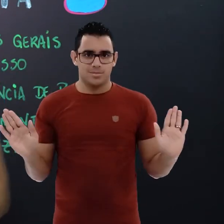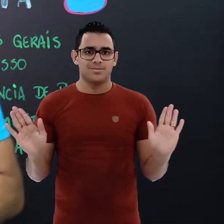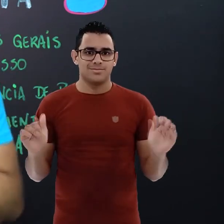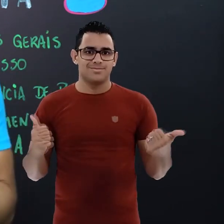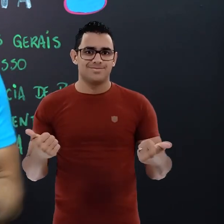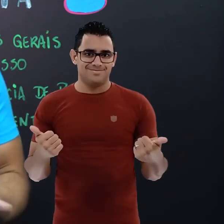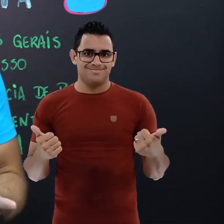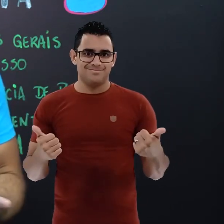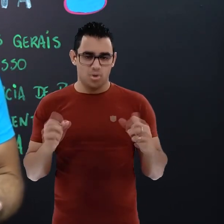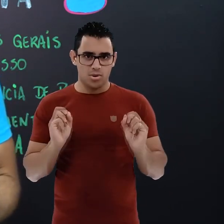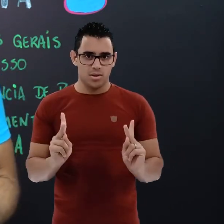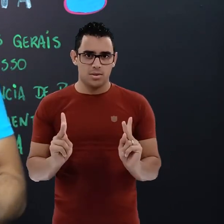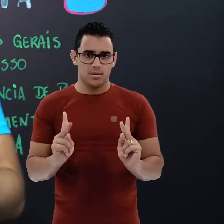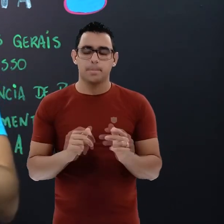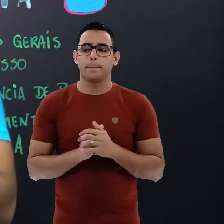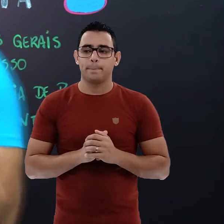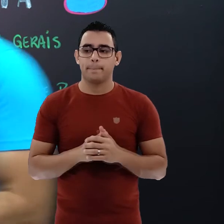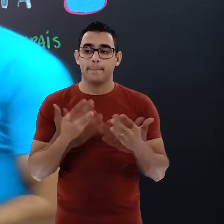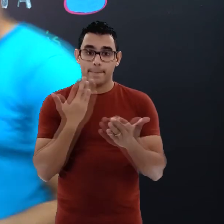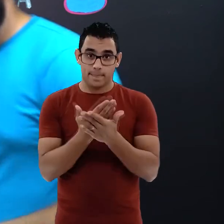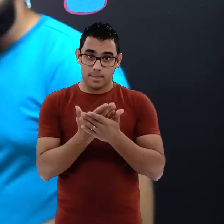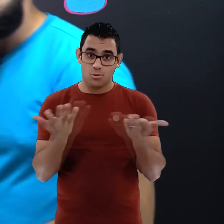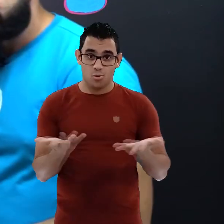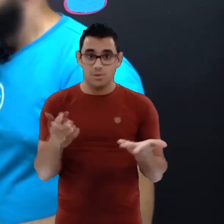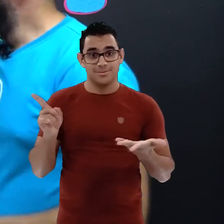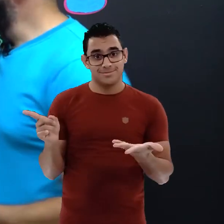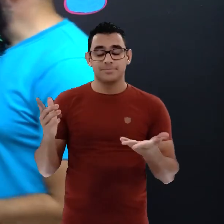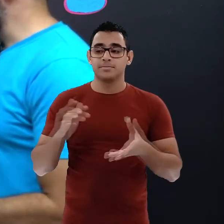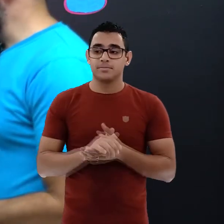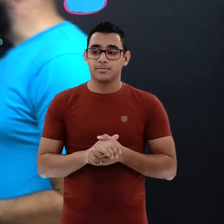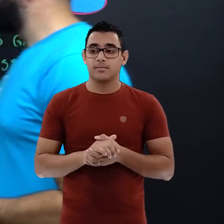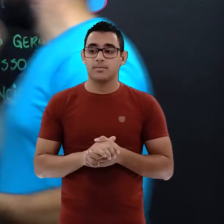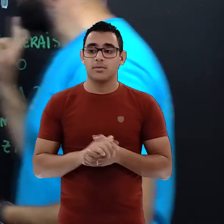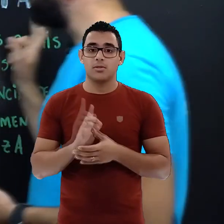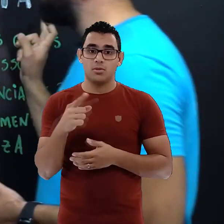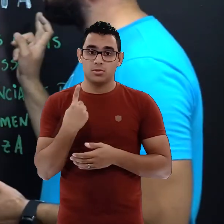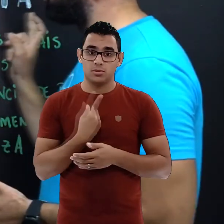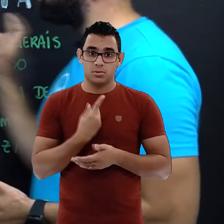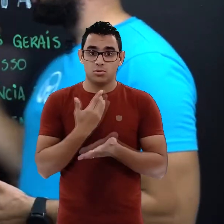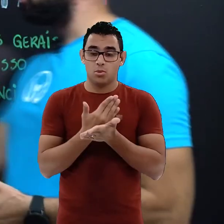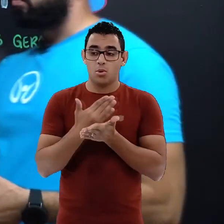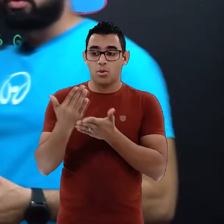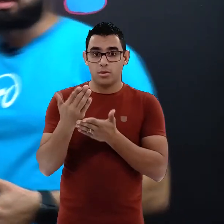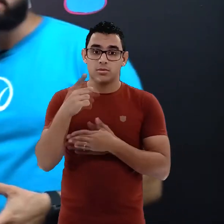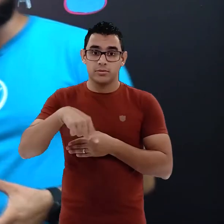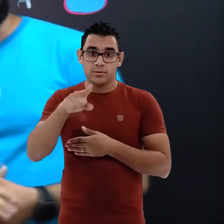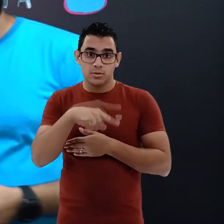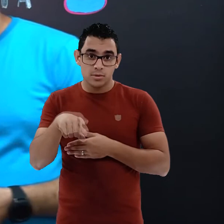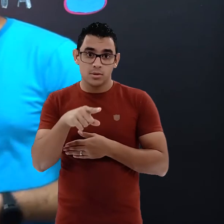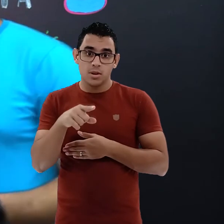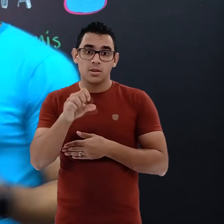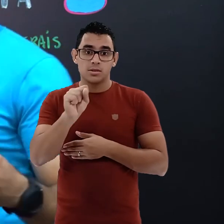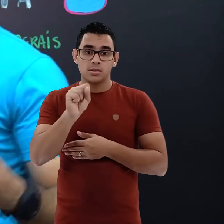vindo. Belezinha? Então, a aula de hoje foi essa. Hoje nós, então, estamos introduzindo com vocês